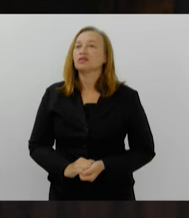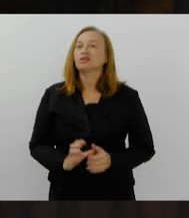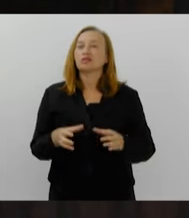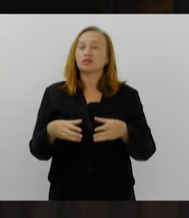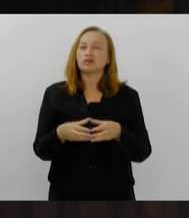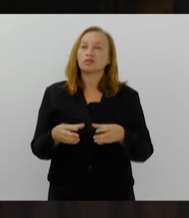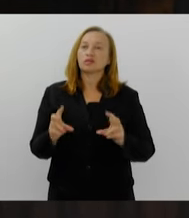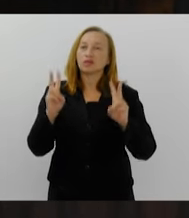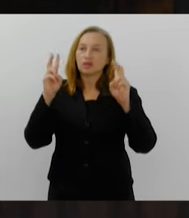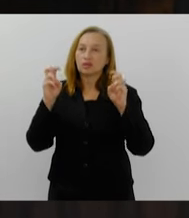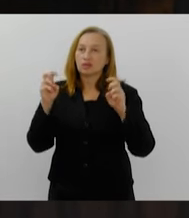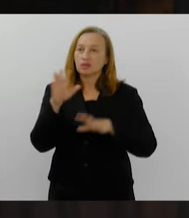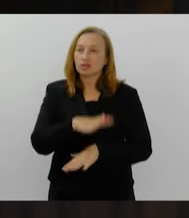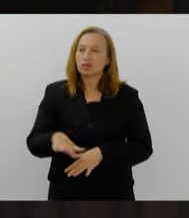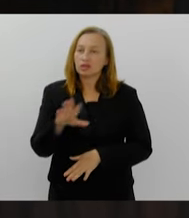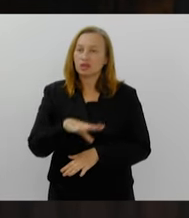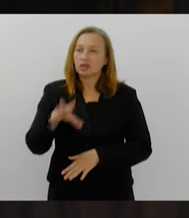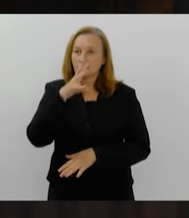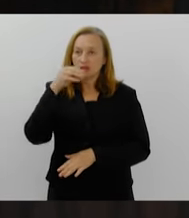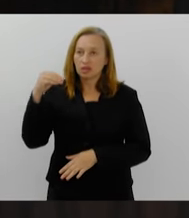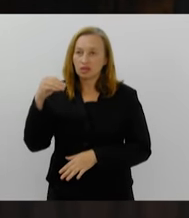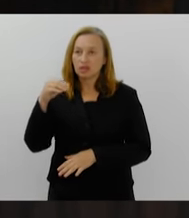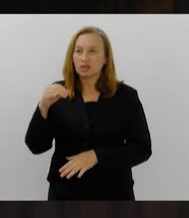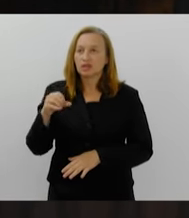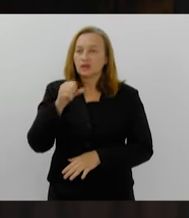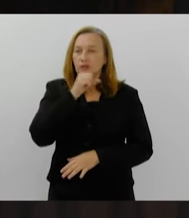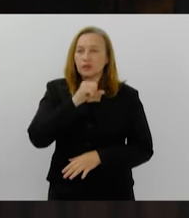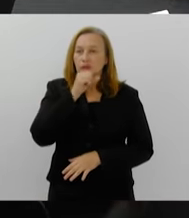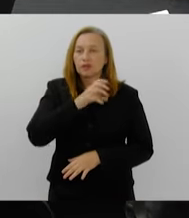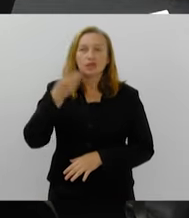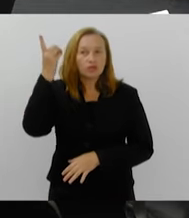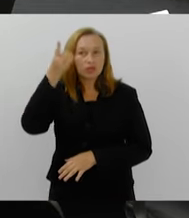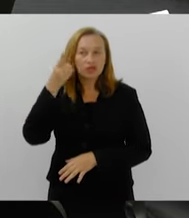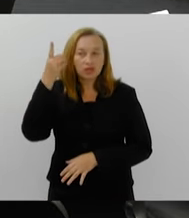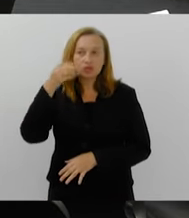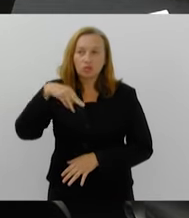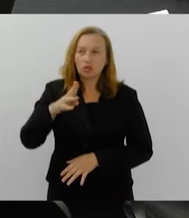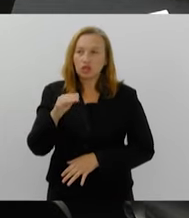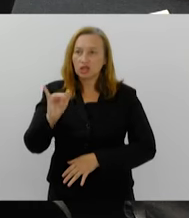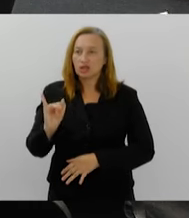de Assuntos da Criança, Adolescente e Idoso, deputado Munir Neto.